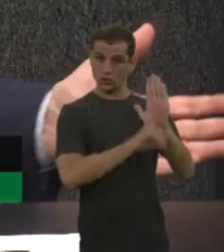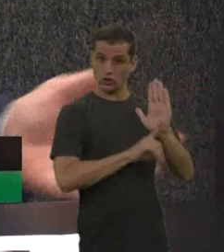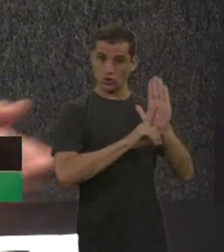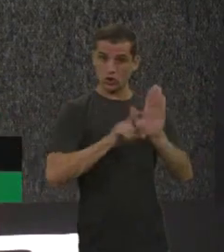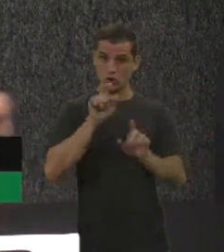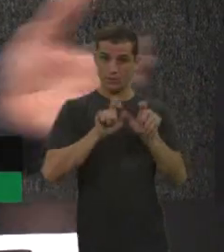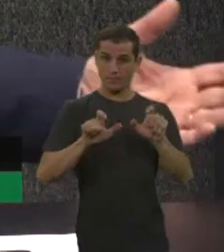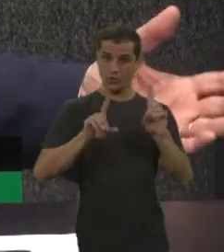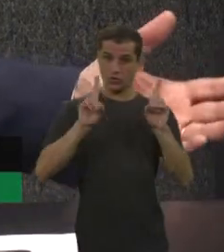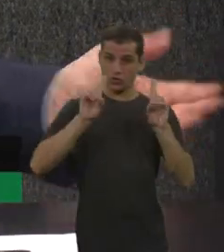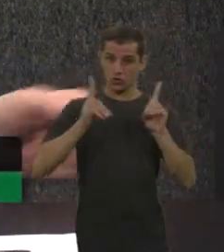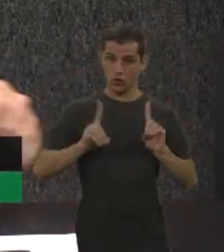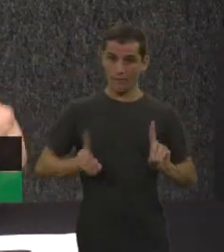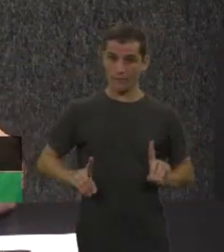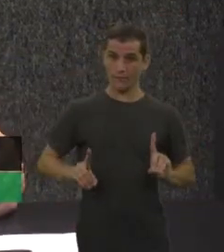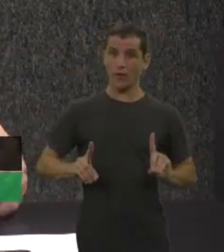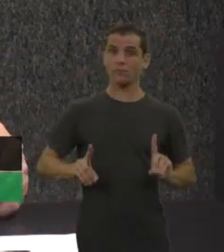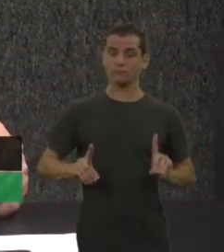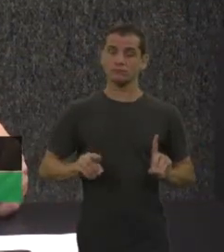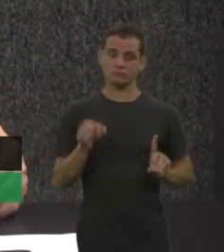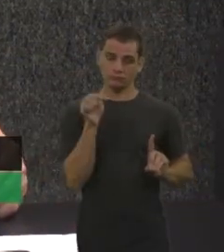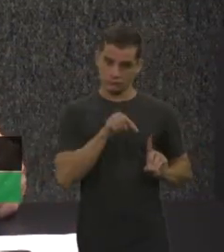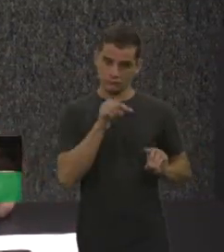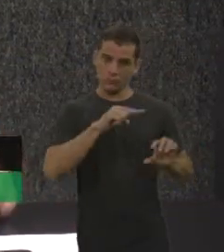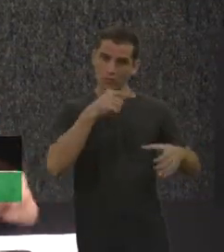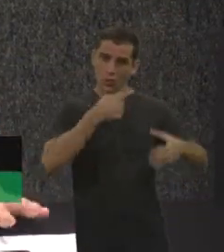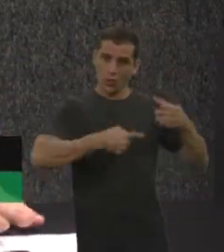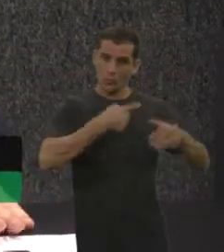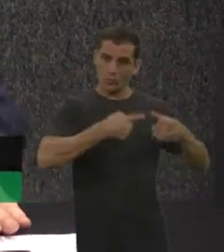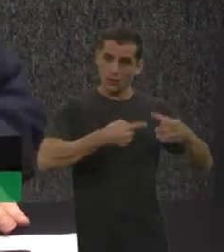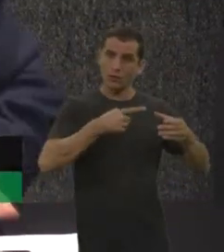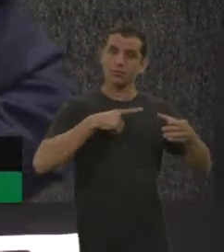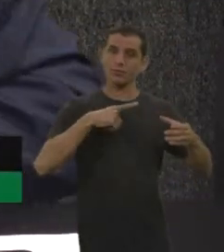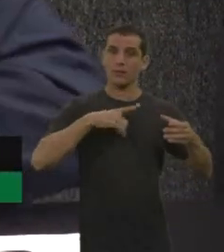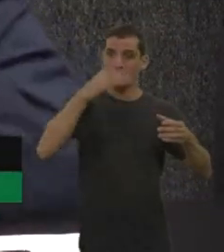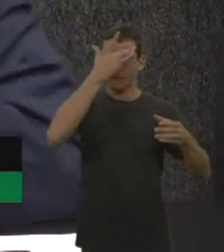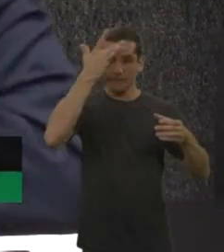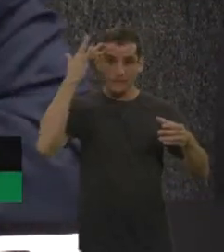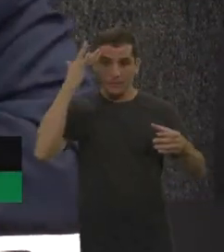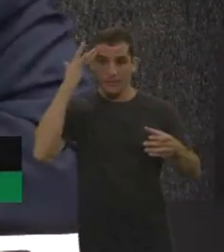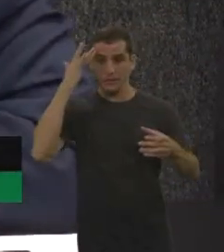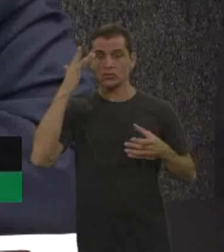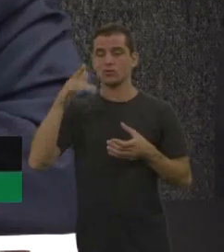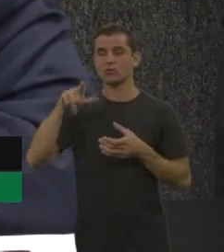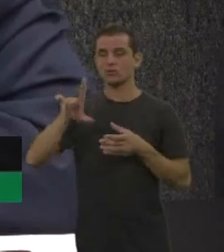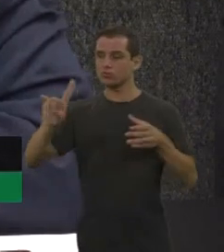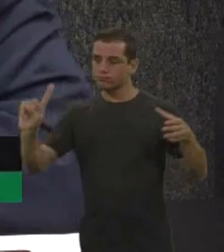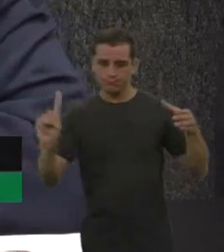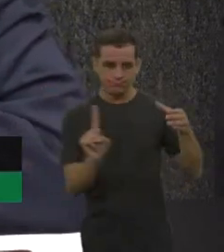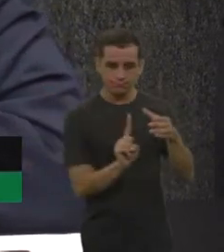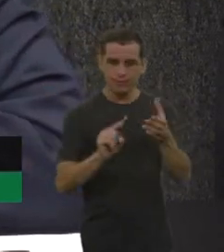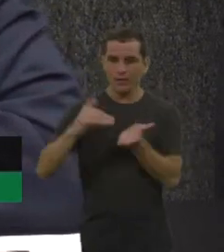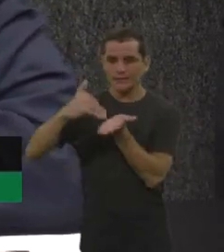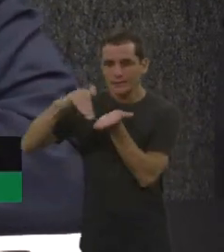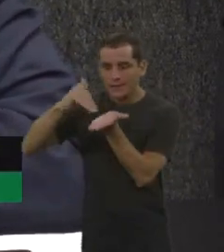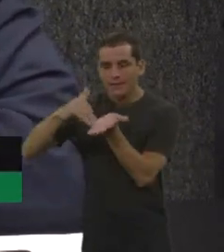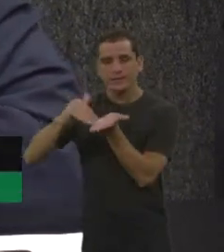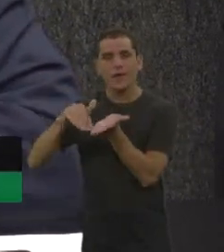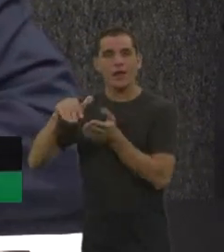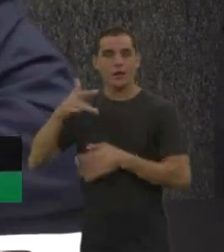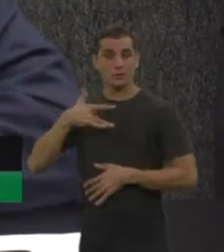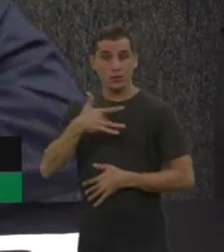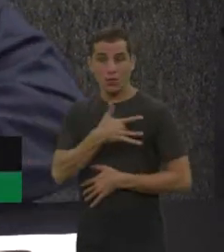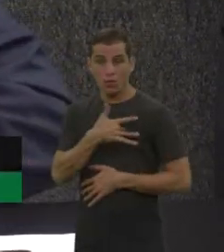participa diretamente, né, com parceira, com a Secretaria de Saúde, com a Fundação Catarinense de Educação Especial,